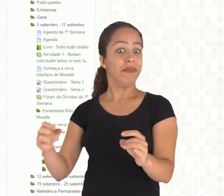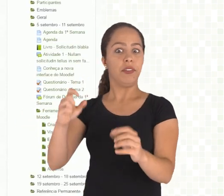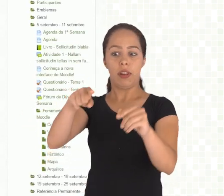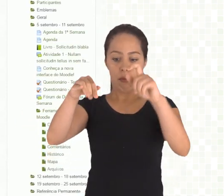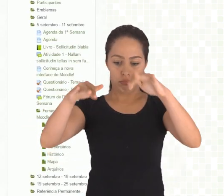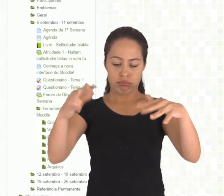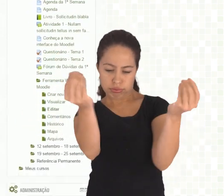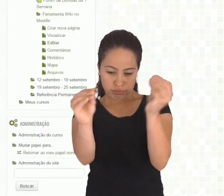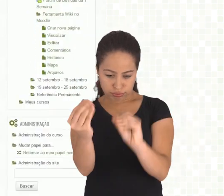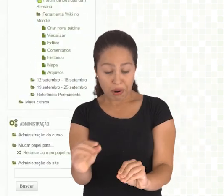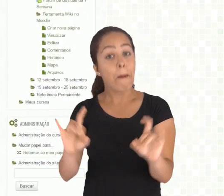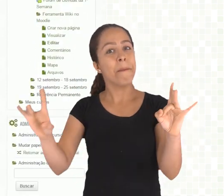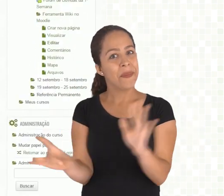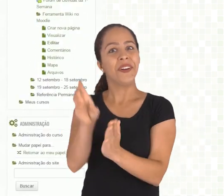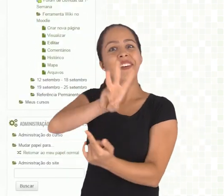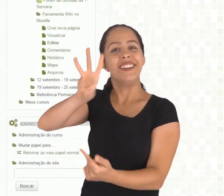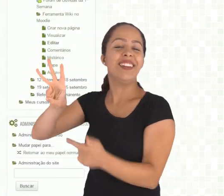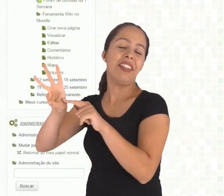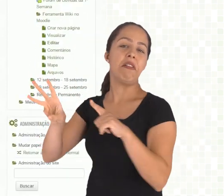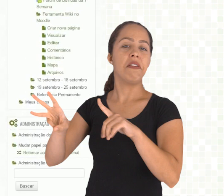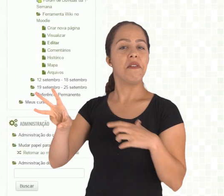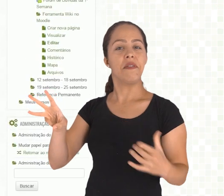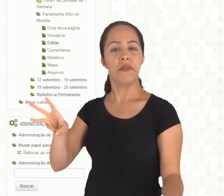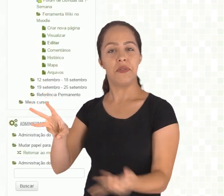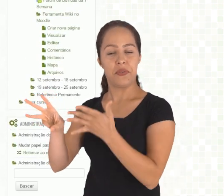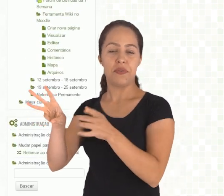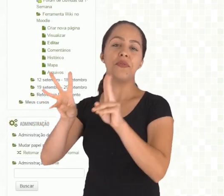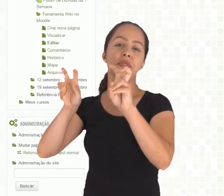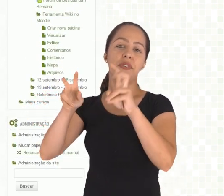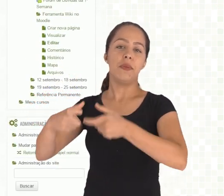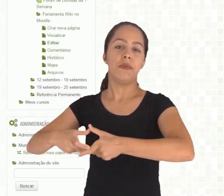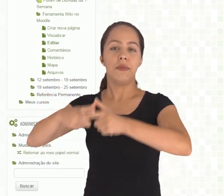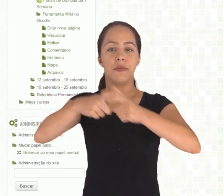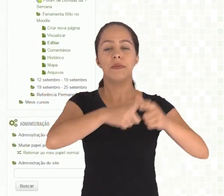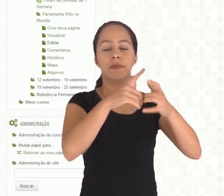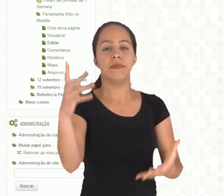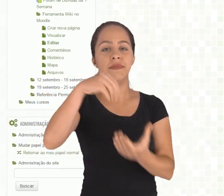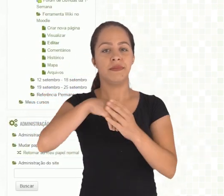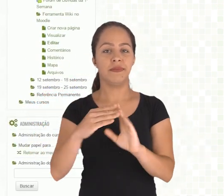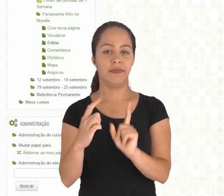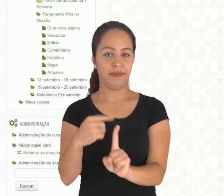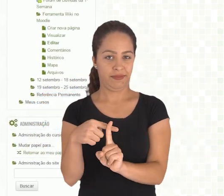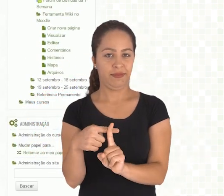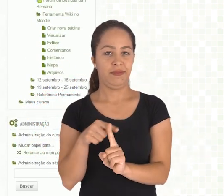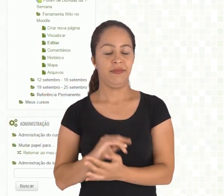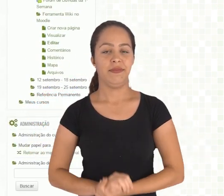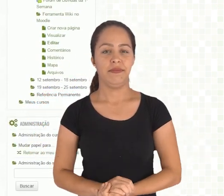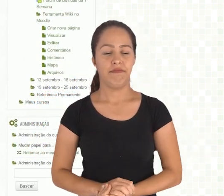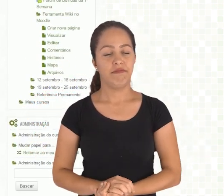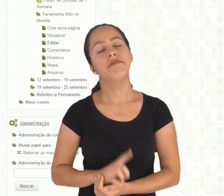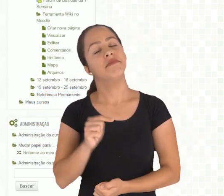criar a página pronto a página já vai passar a existir então não posso dizer que esta é a página sobre